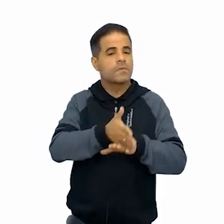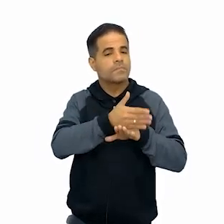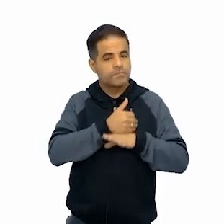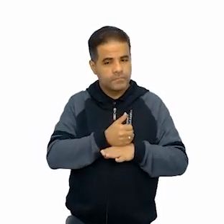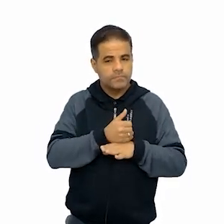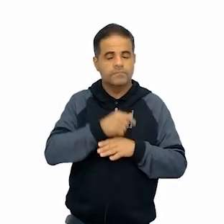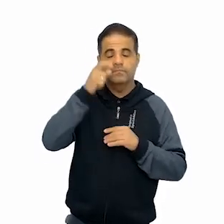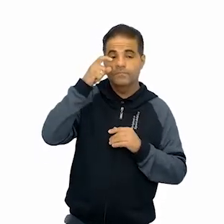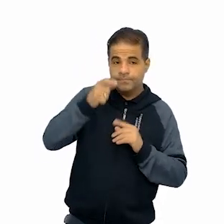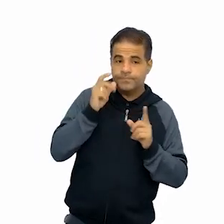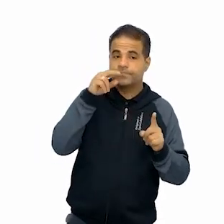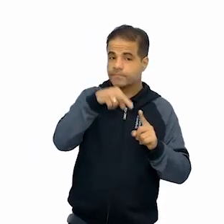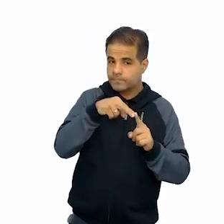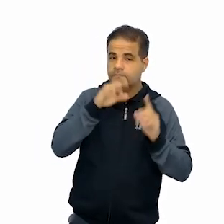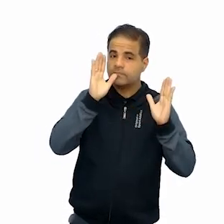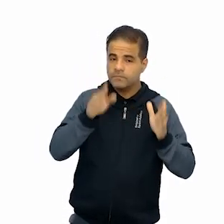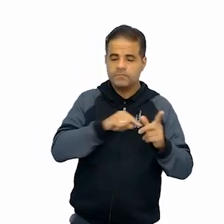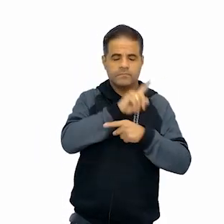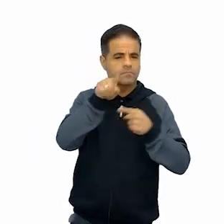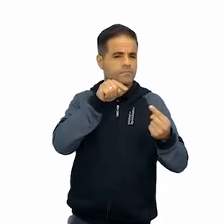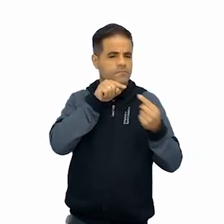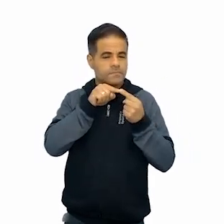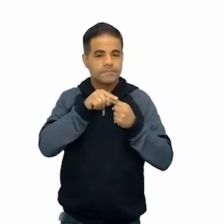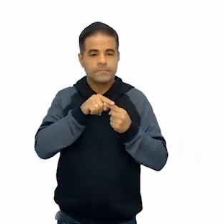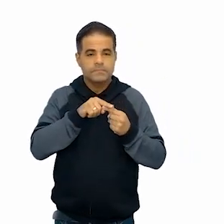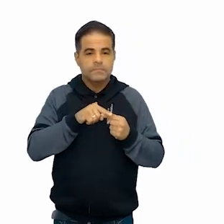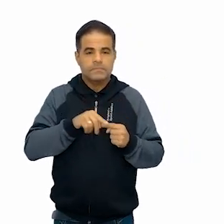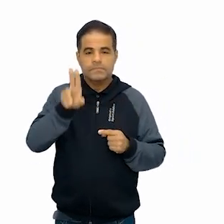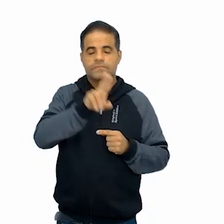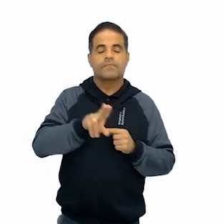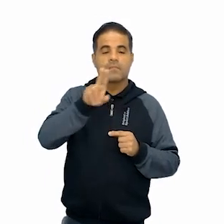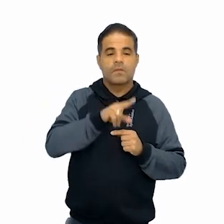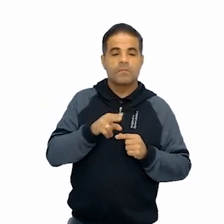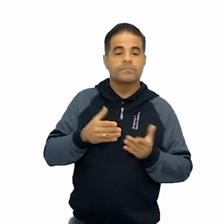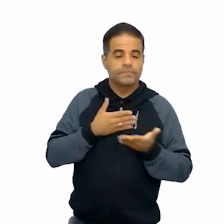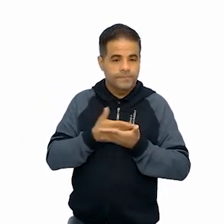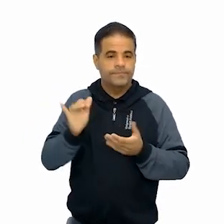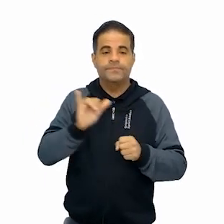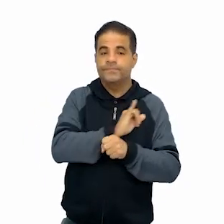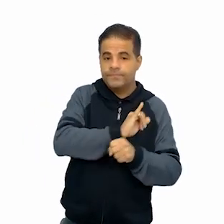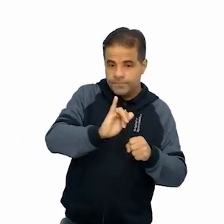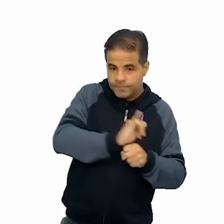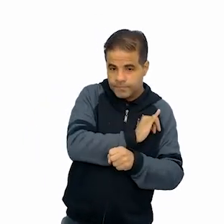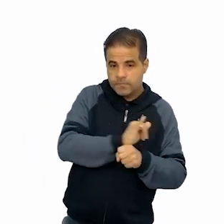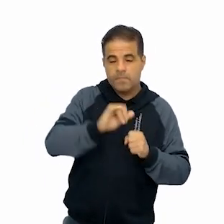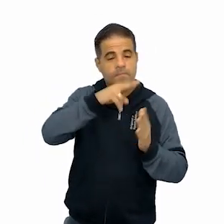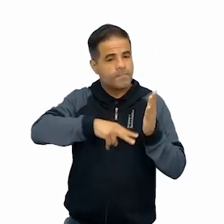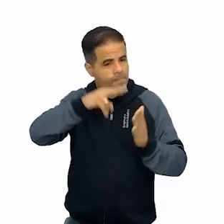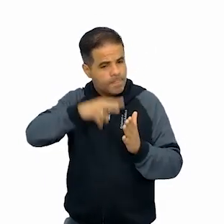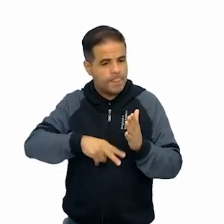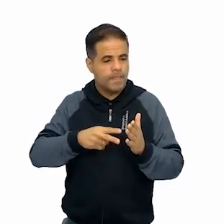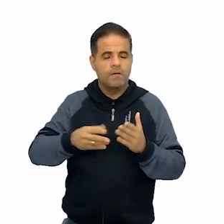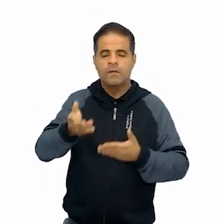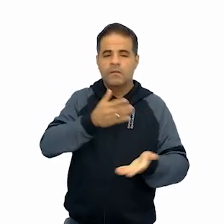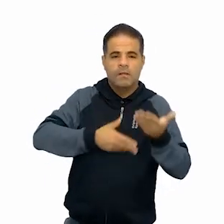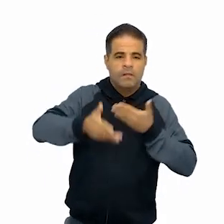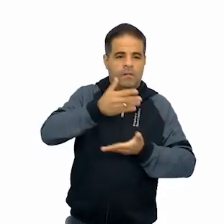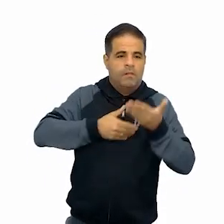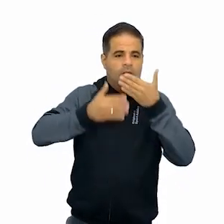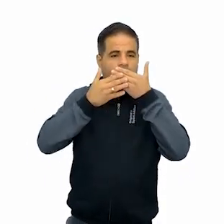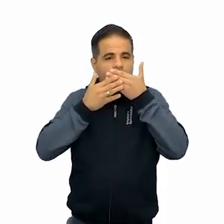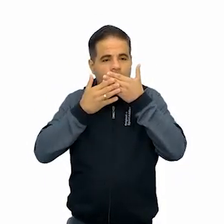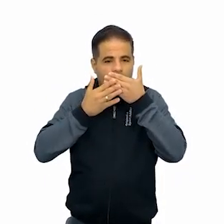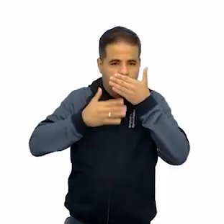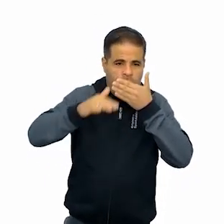antecipação e inferências, já que o objetivo da utilização dessas estratégias de leitura está relacionado à